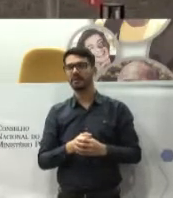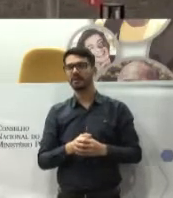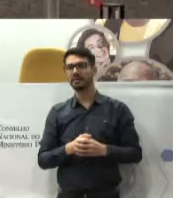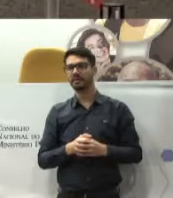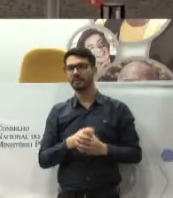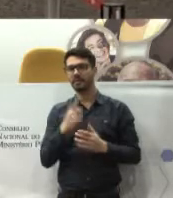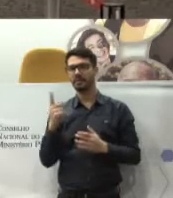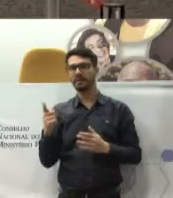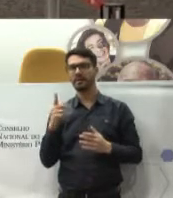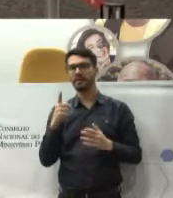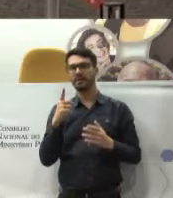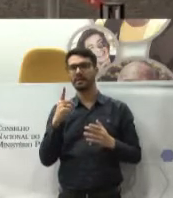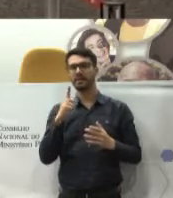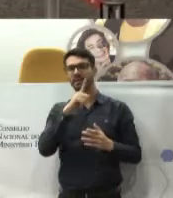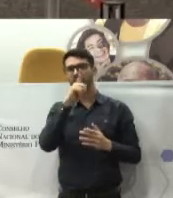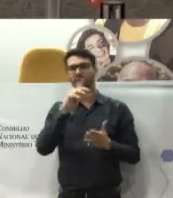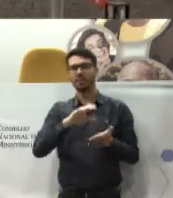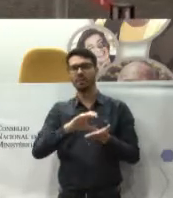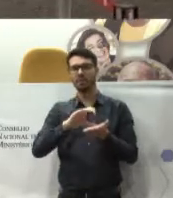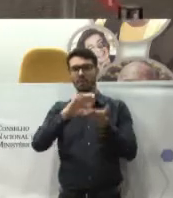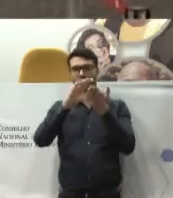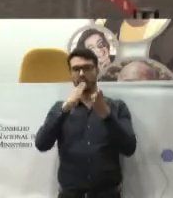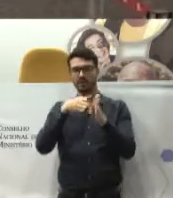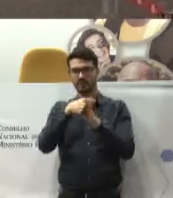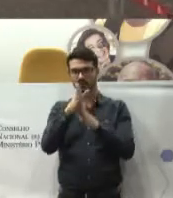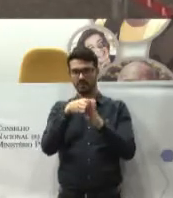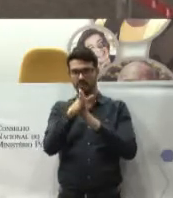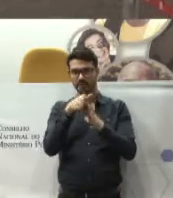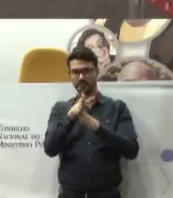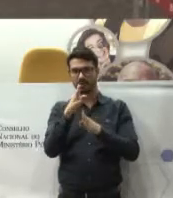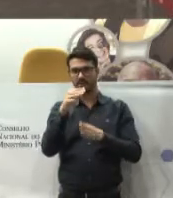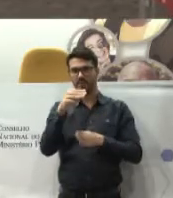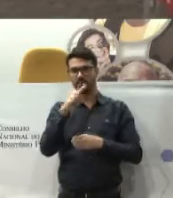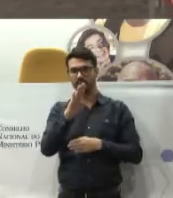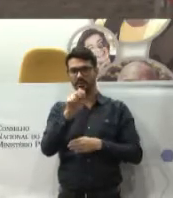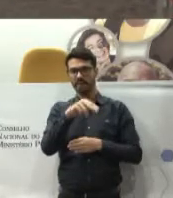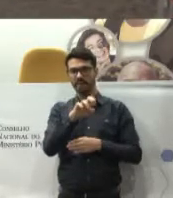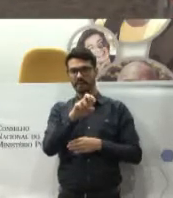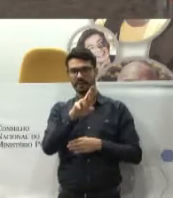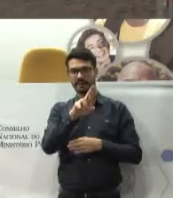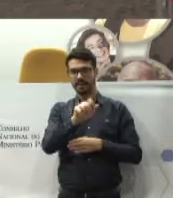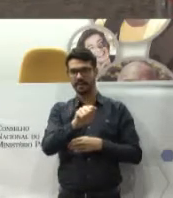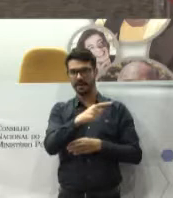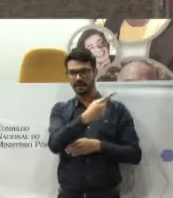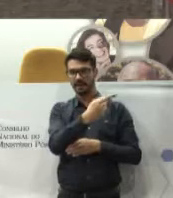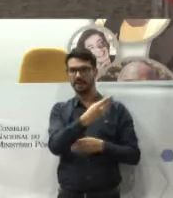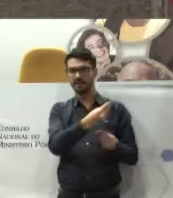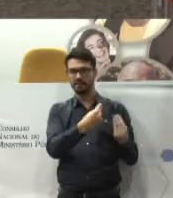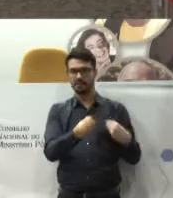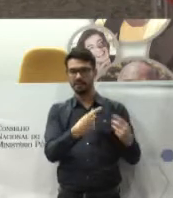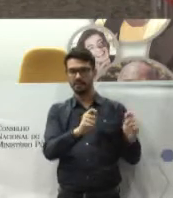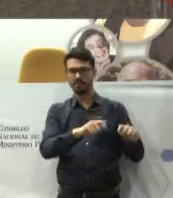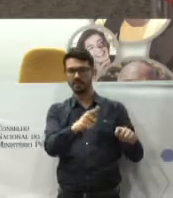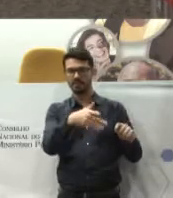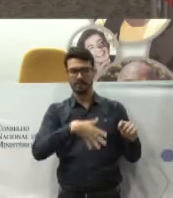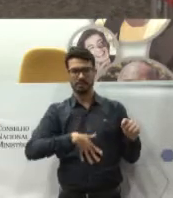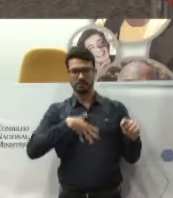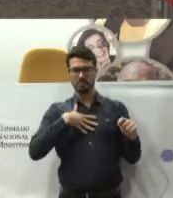Bandeira por ter me dado a honra de fazer a presidência da mesa. Agradecer também